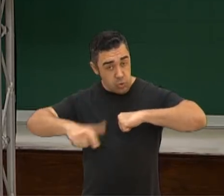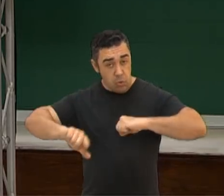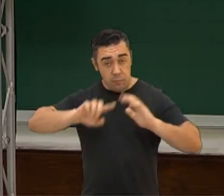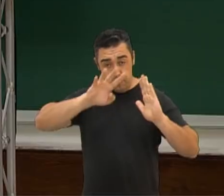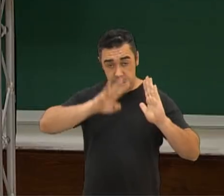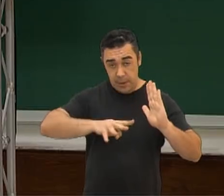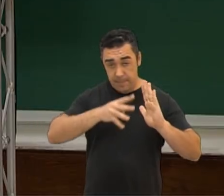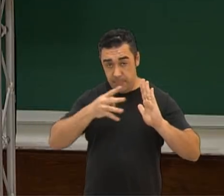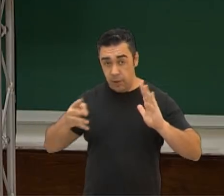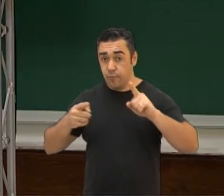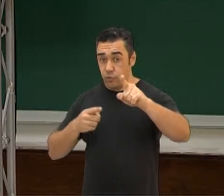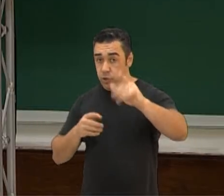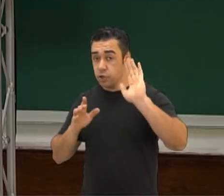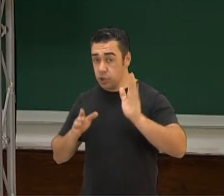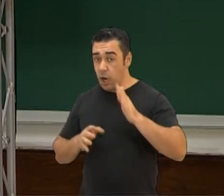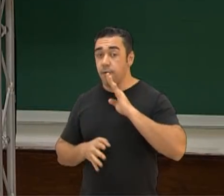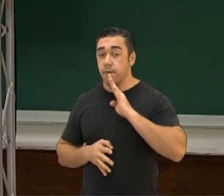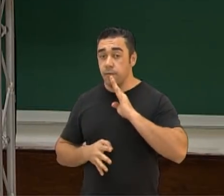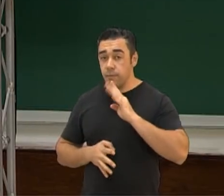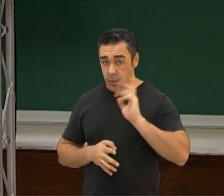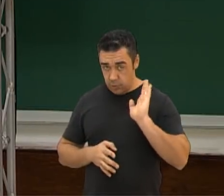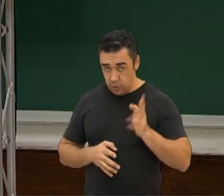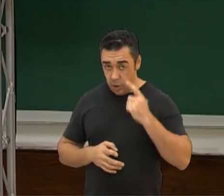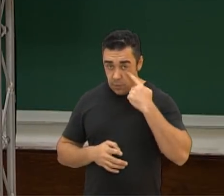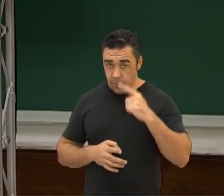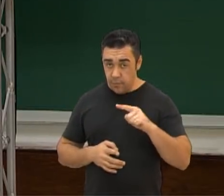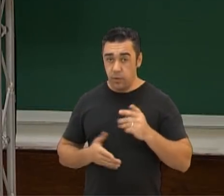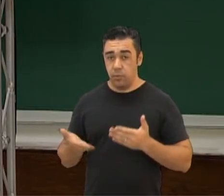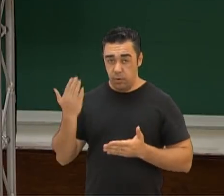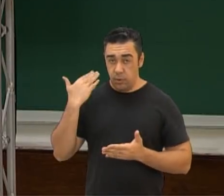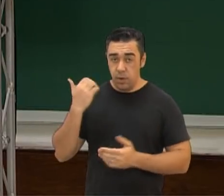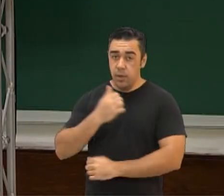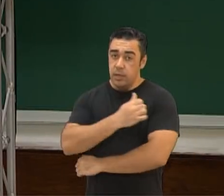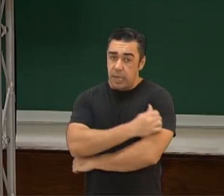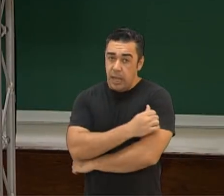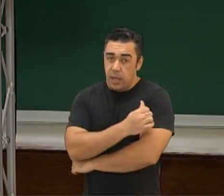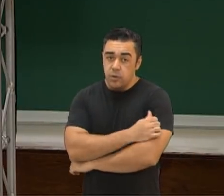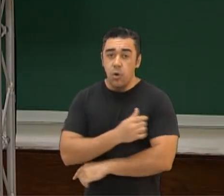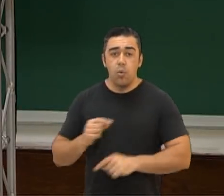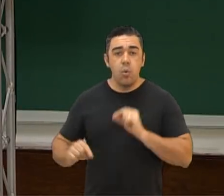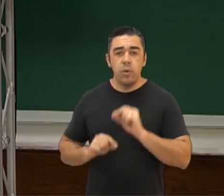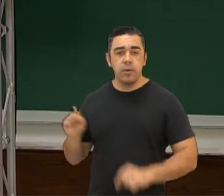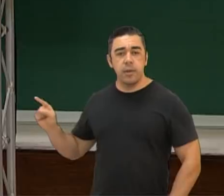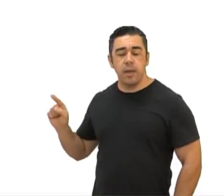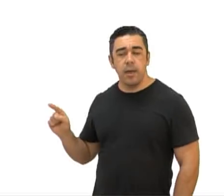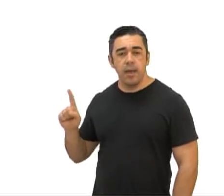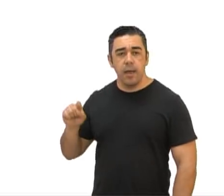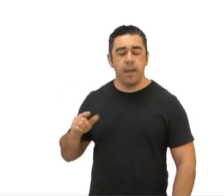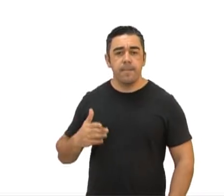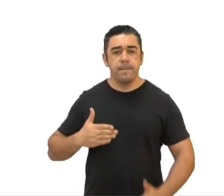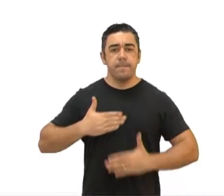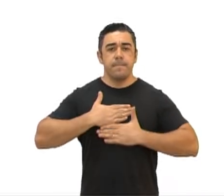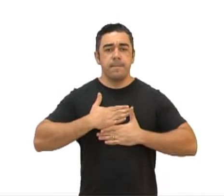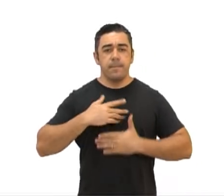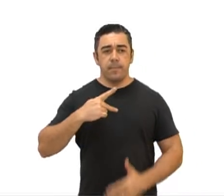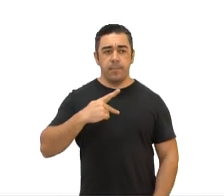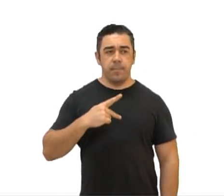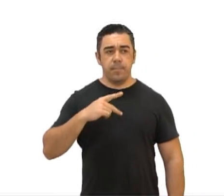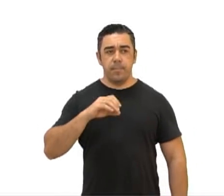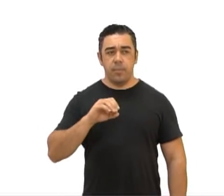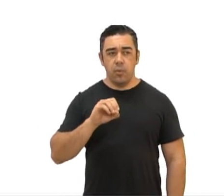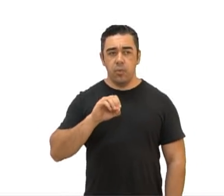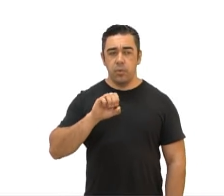porque vocês já viram provavelmente esse conteúdo, né, anteriormente, nas séries anteriores, os pronomes possessivos, né? Então, como a própria